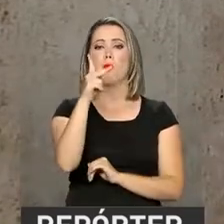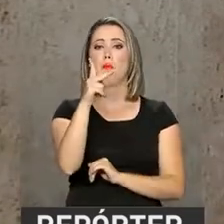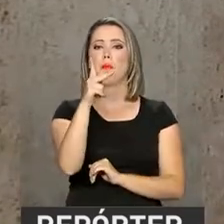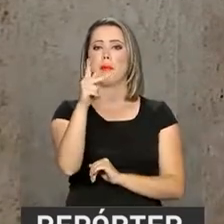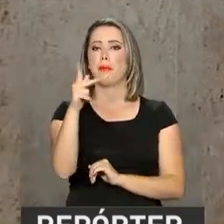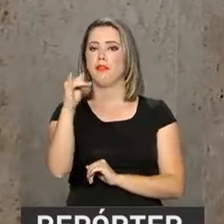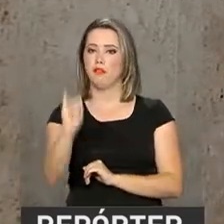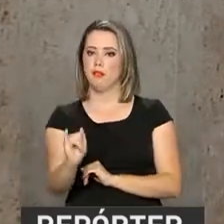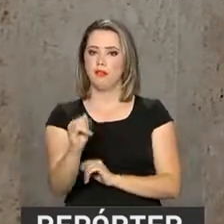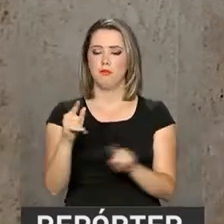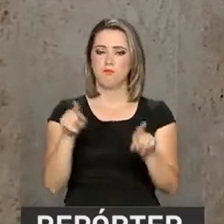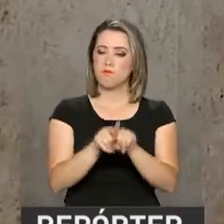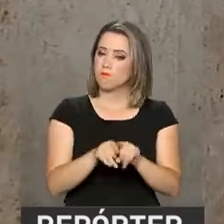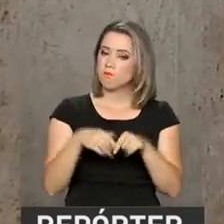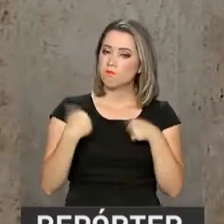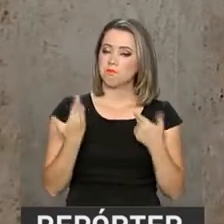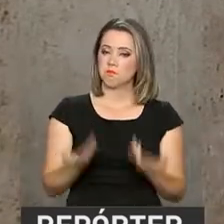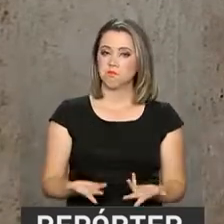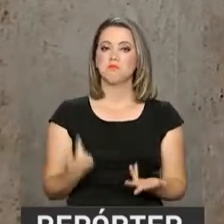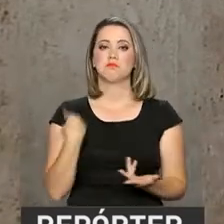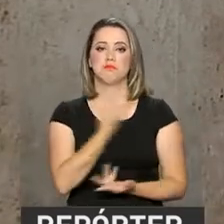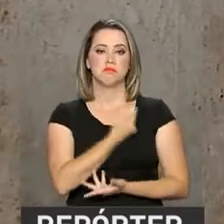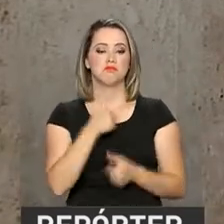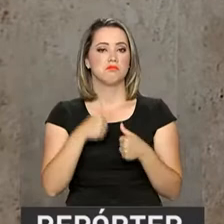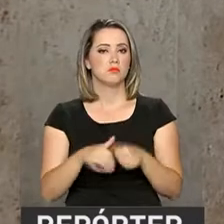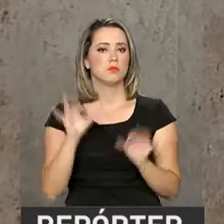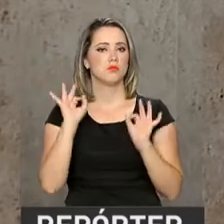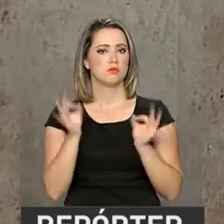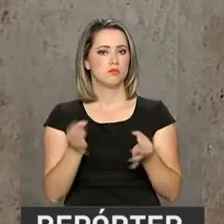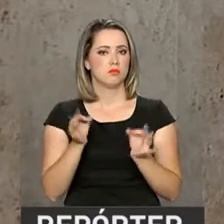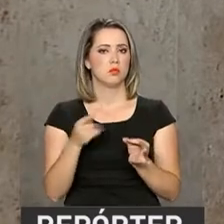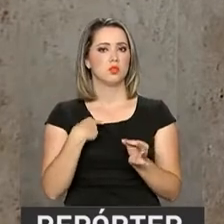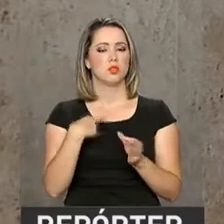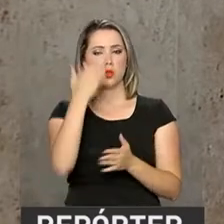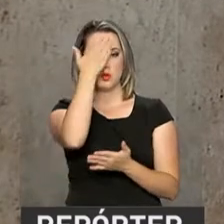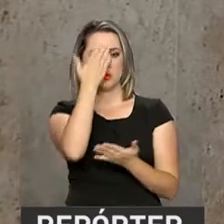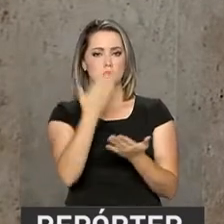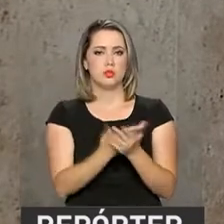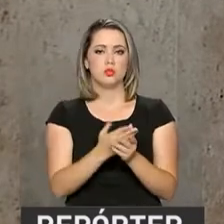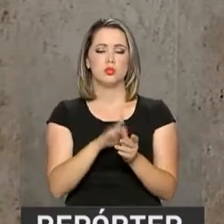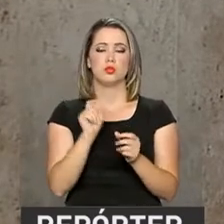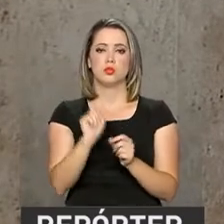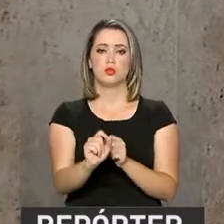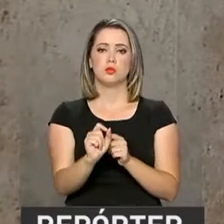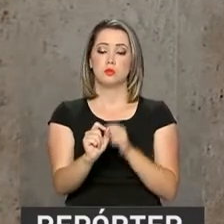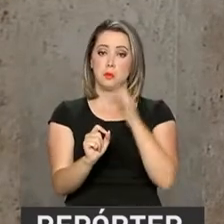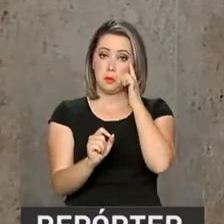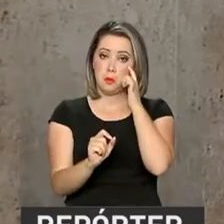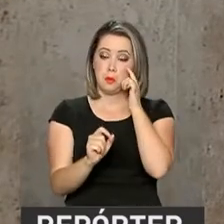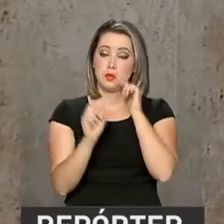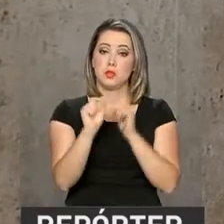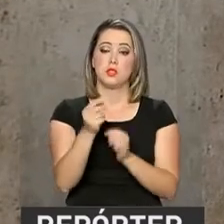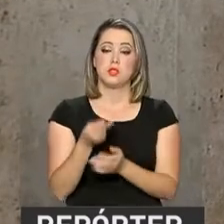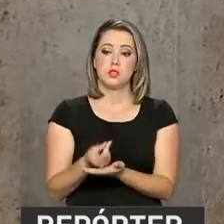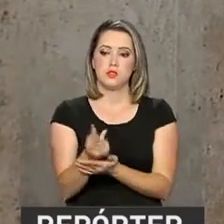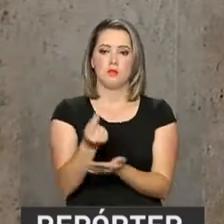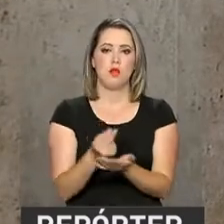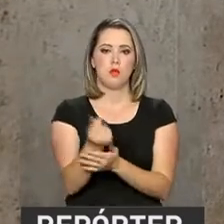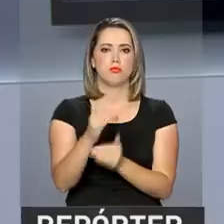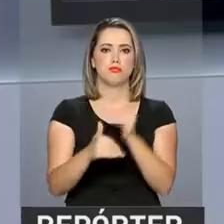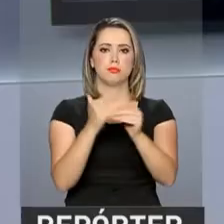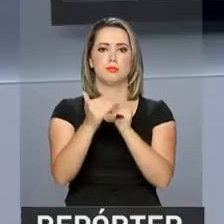parcerias de investimento então nós estamos no momento de muita confiança de que esses investimentos vão continuar